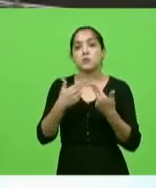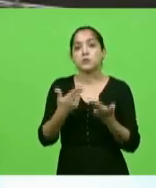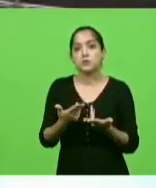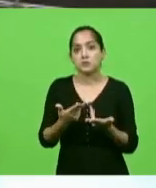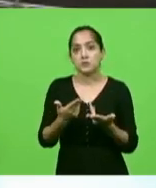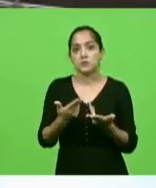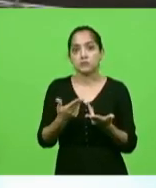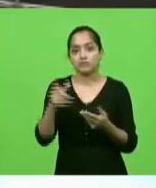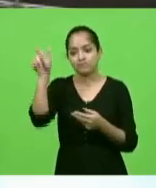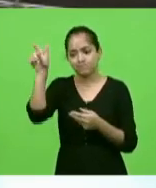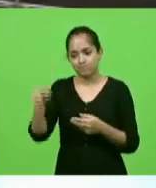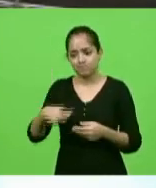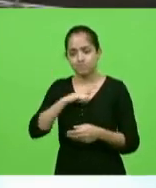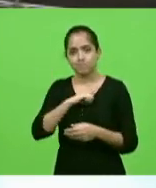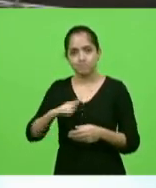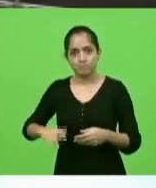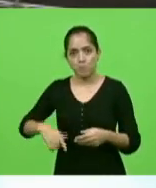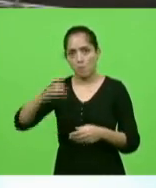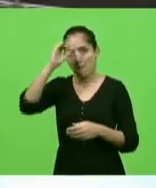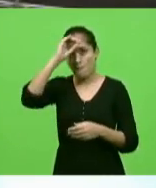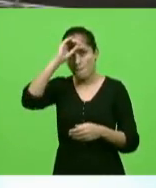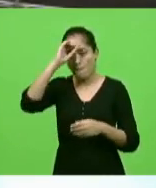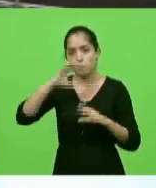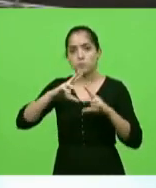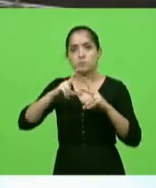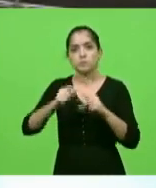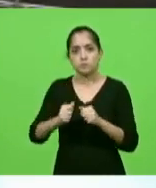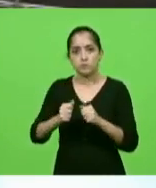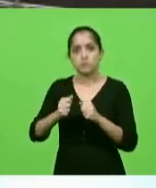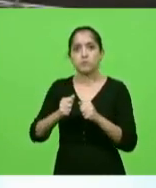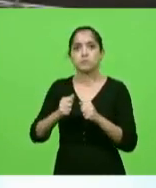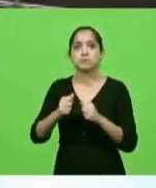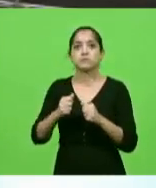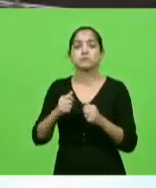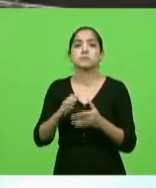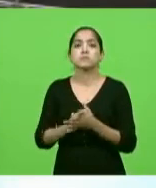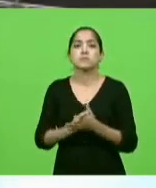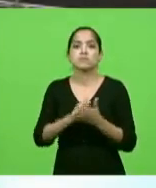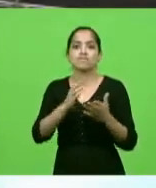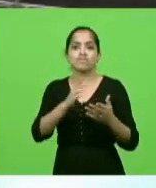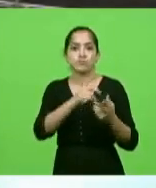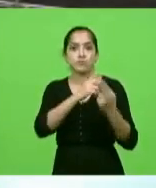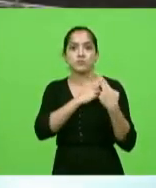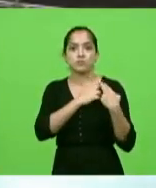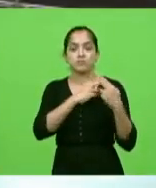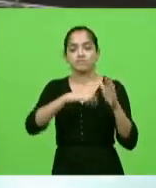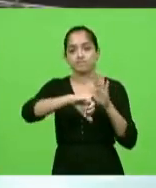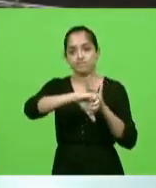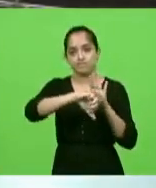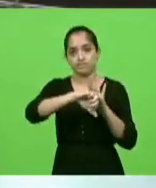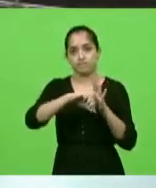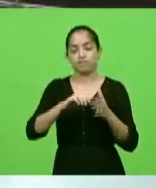isso considero o governador do Estado inocente das acusações de crime de responsabilidade